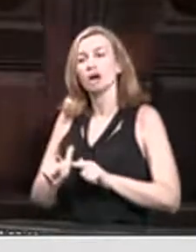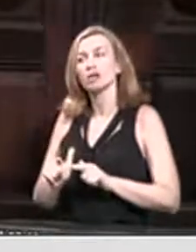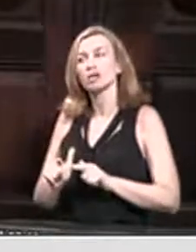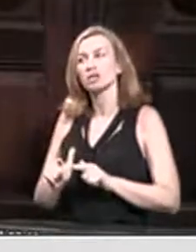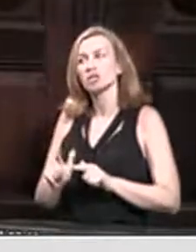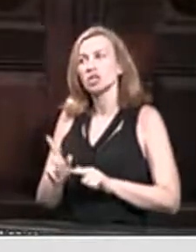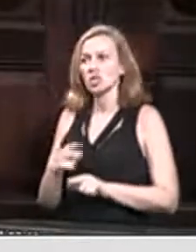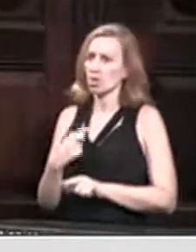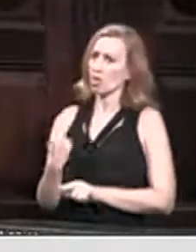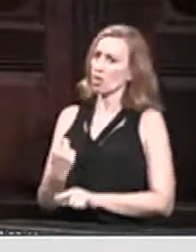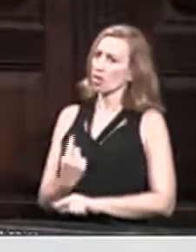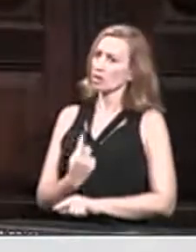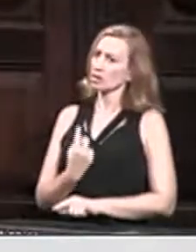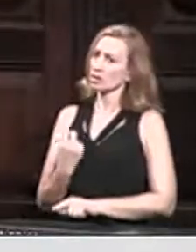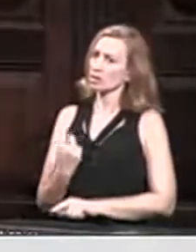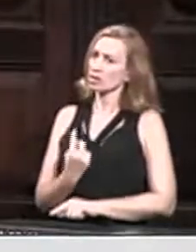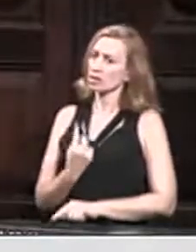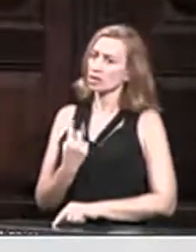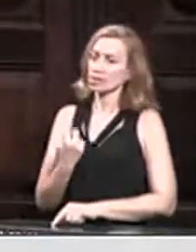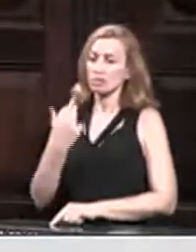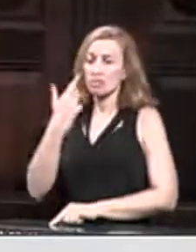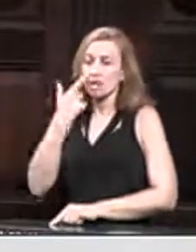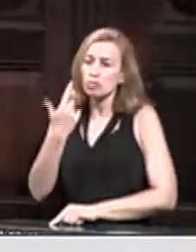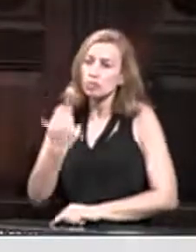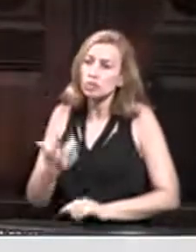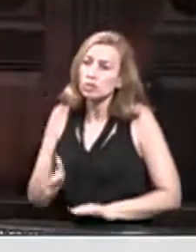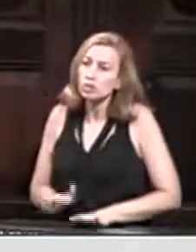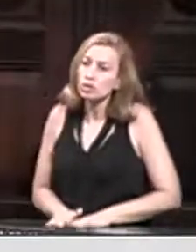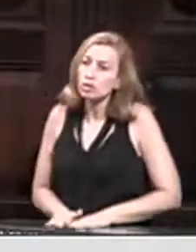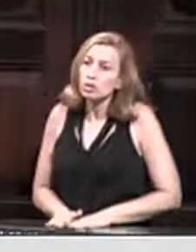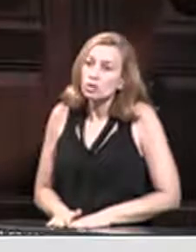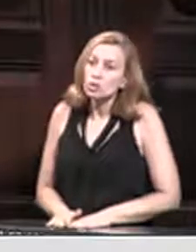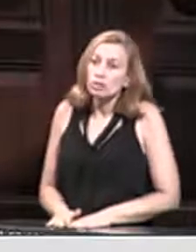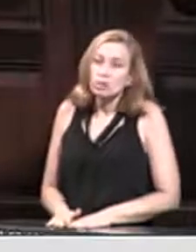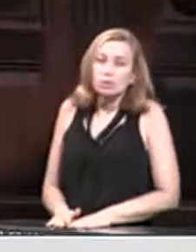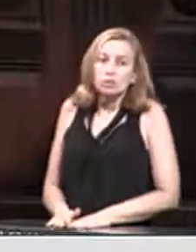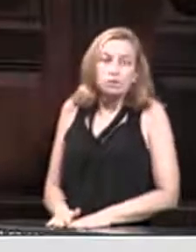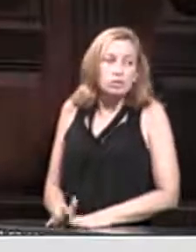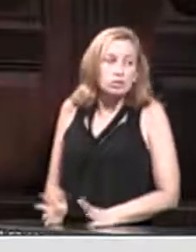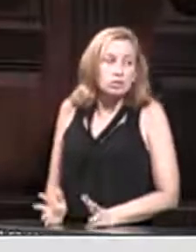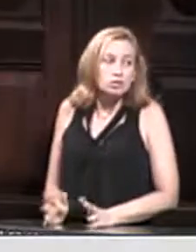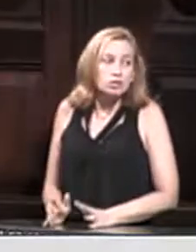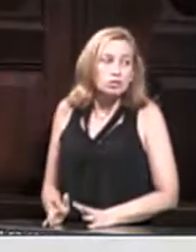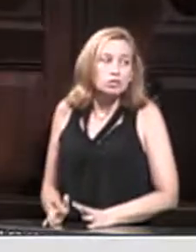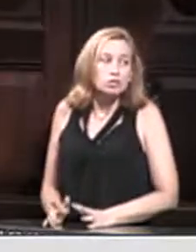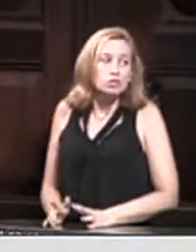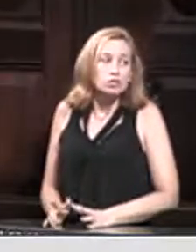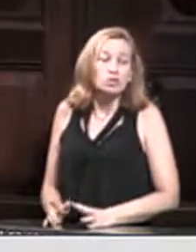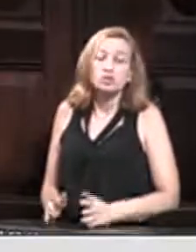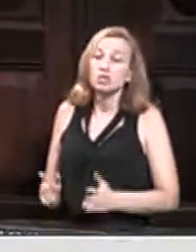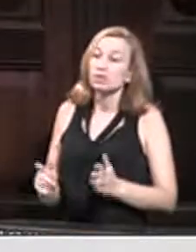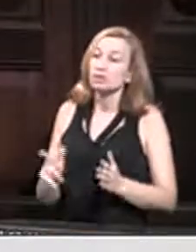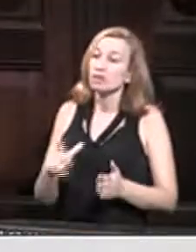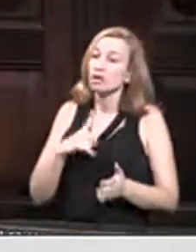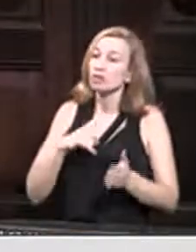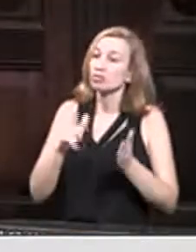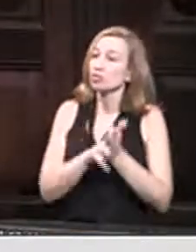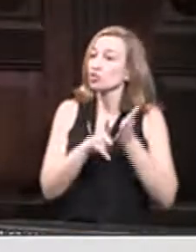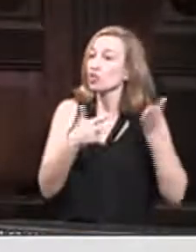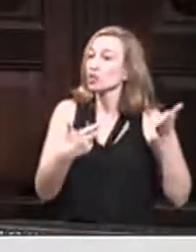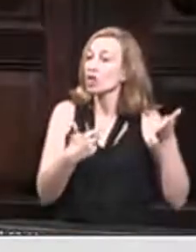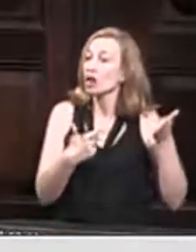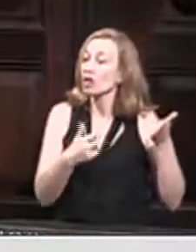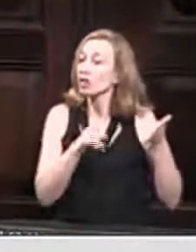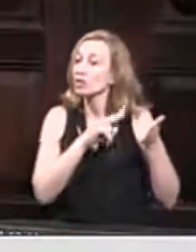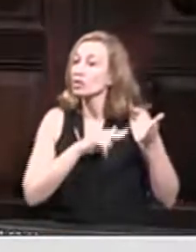ficamos nós diante de algo, e está no jornal